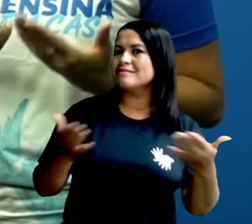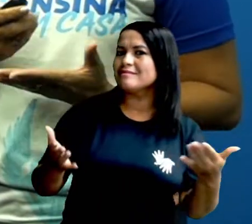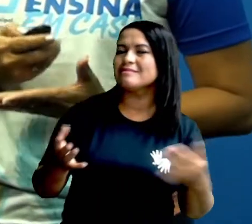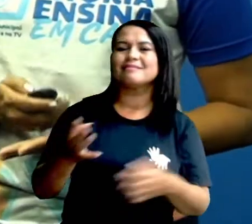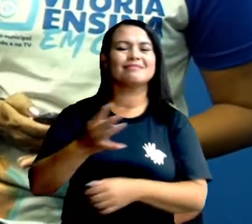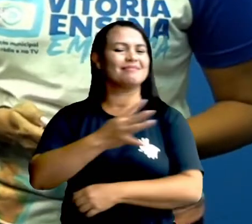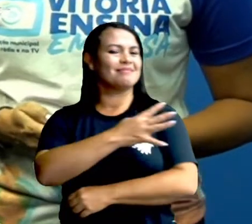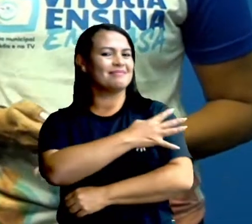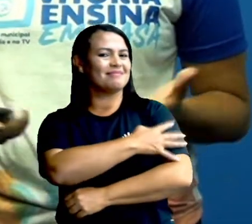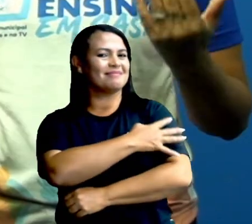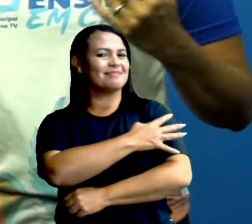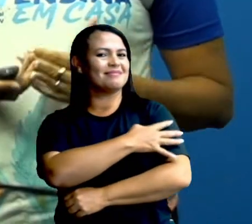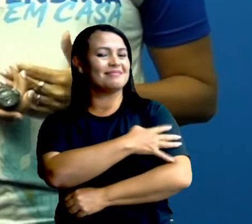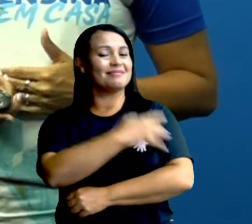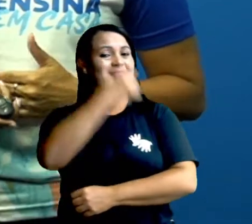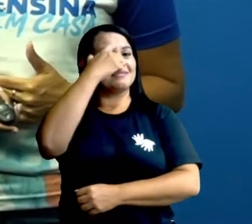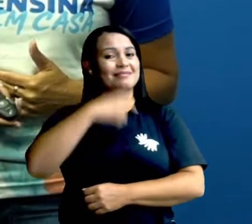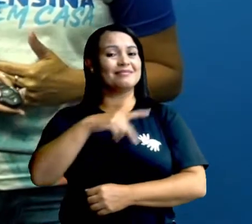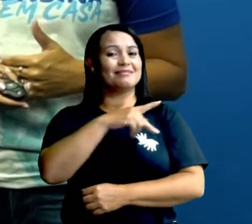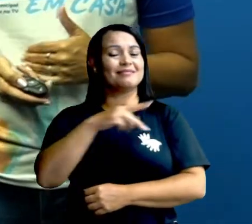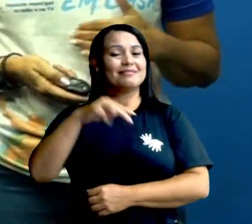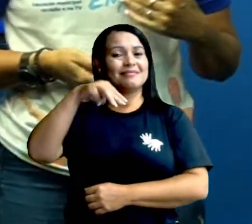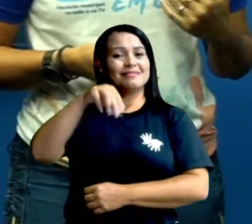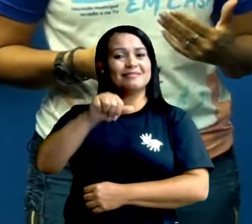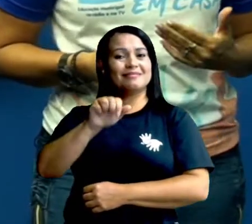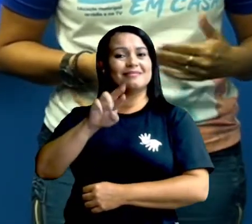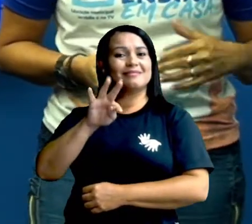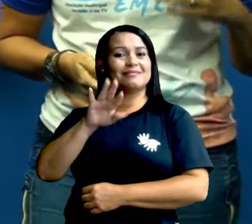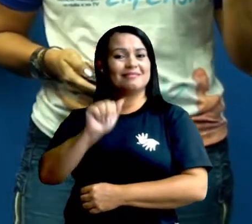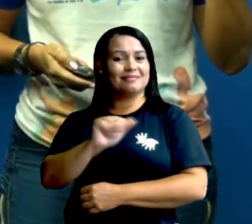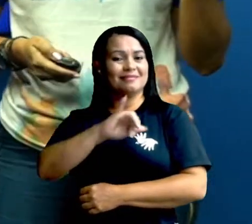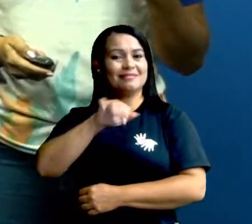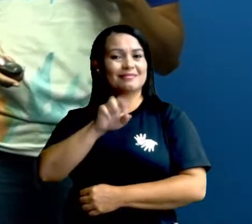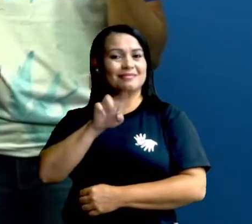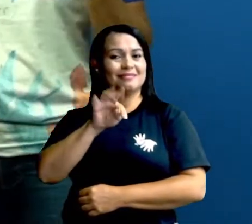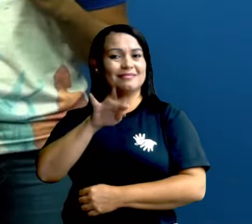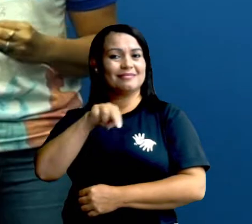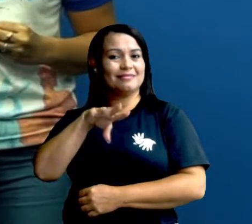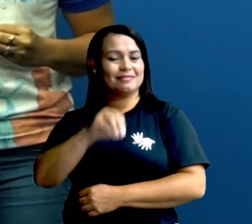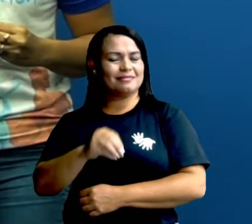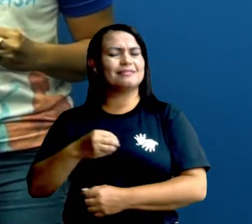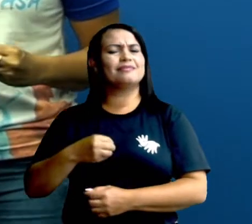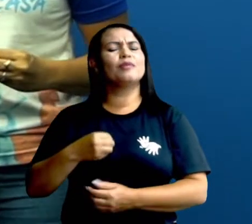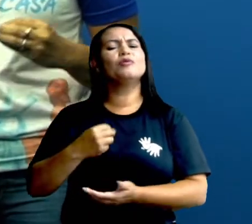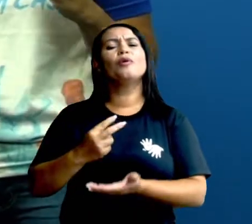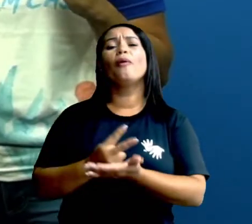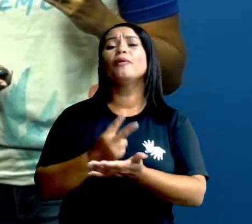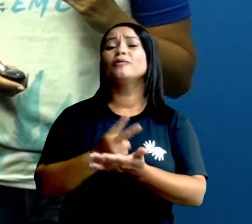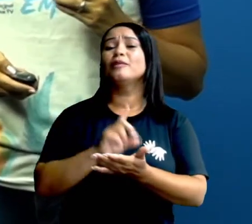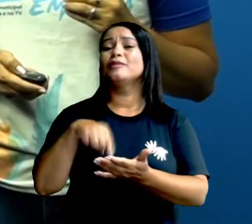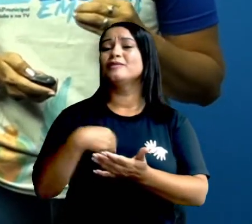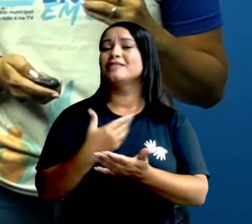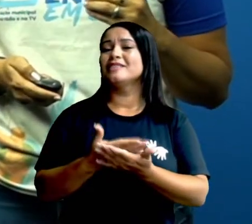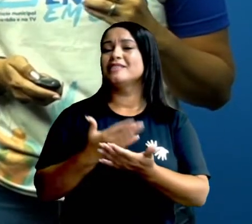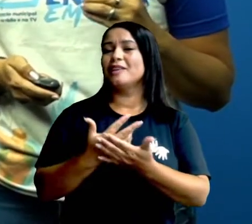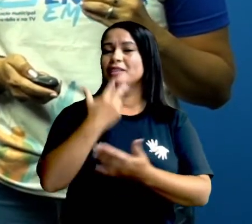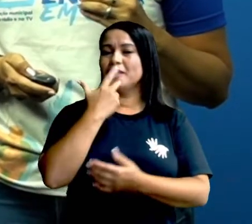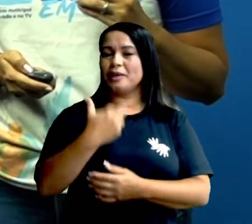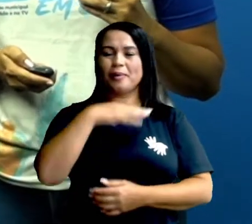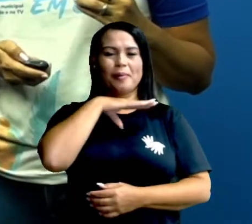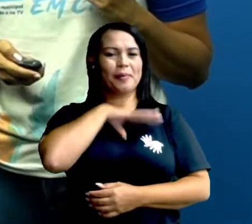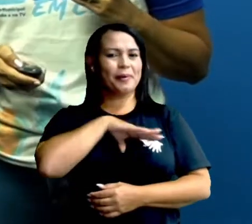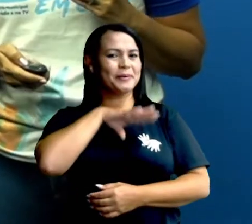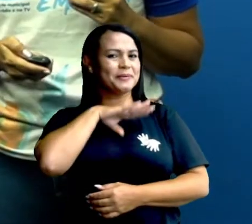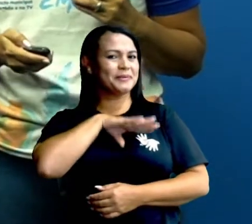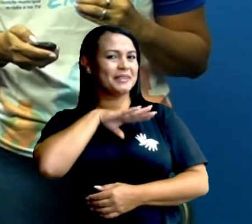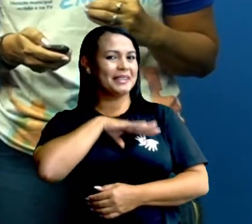Olá, turma do 4º ano. Eu sou a professora Marta Justino e vamos dar continuidade às nossas aulas de